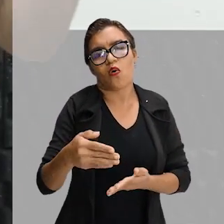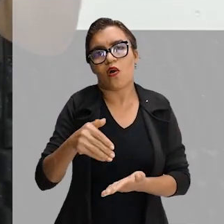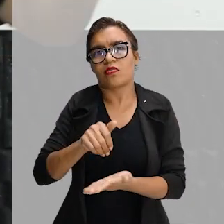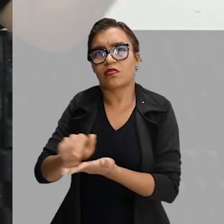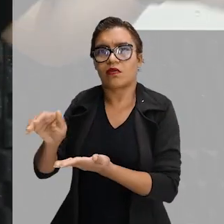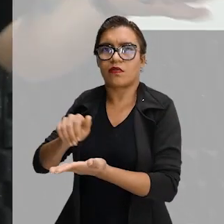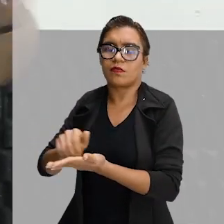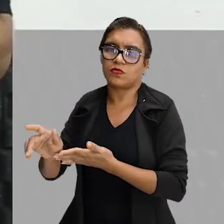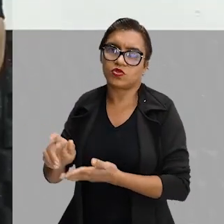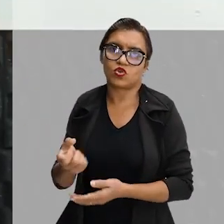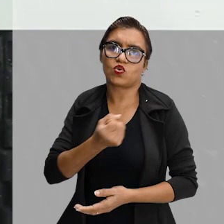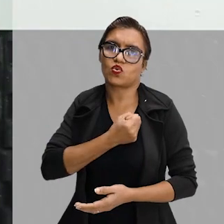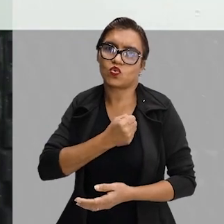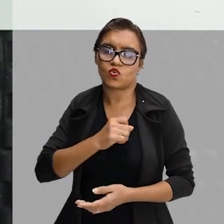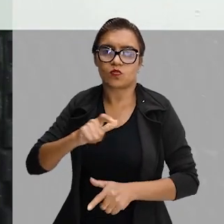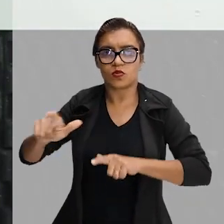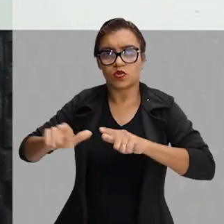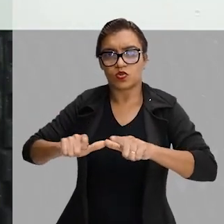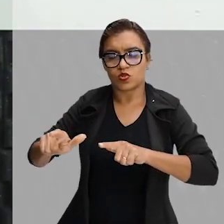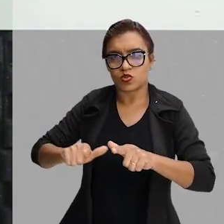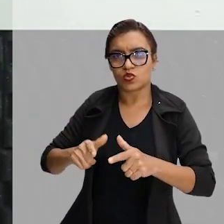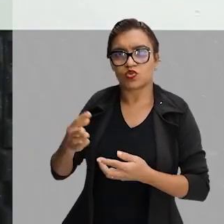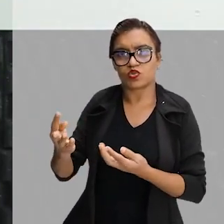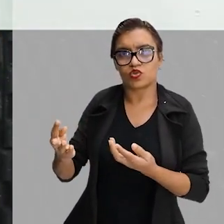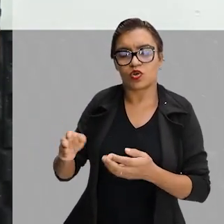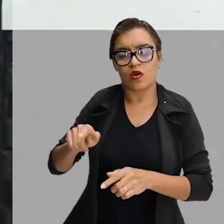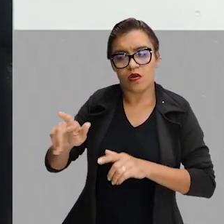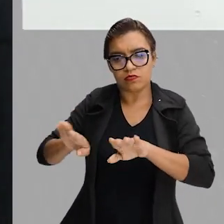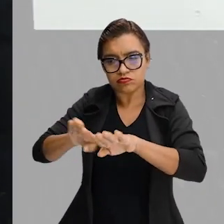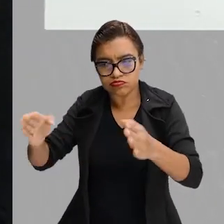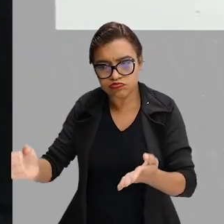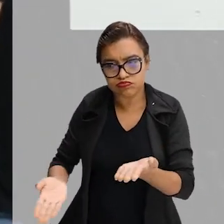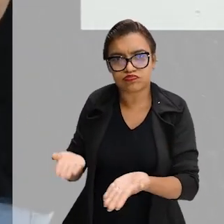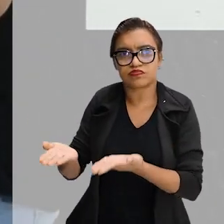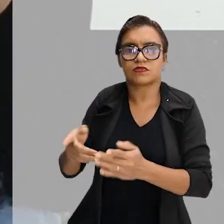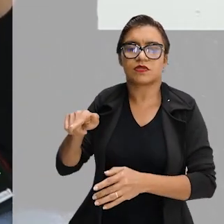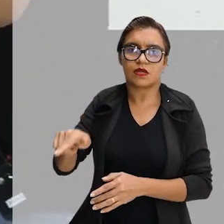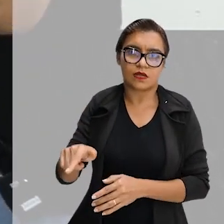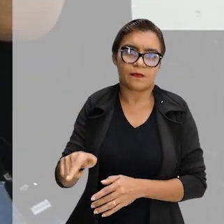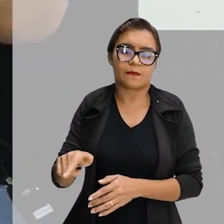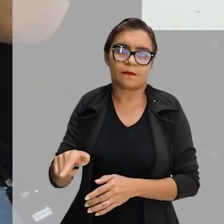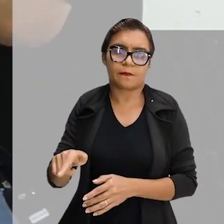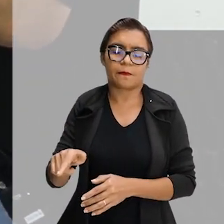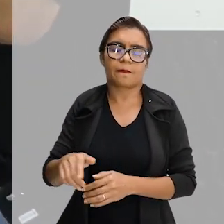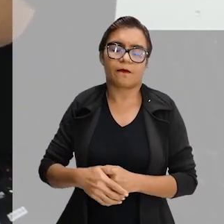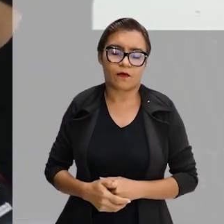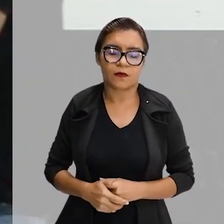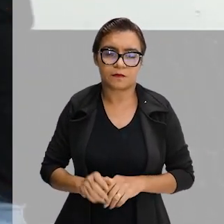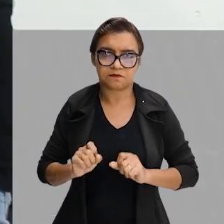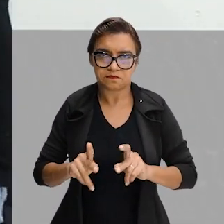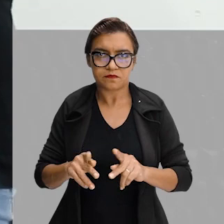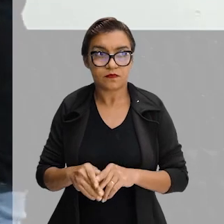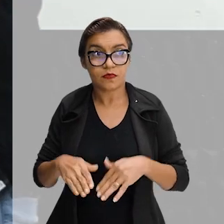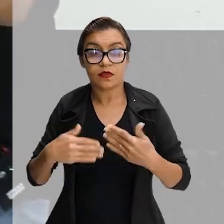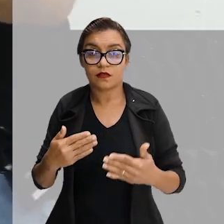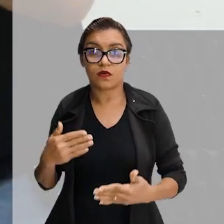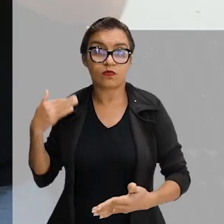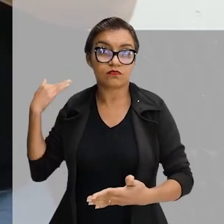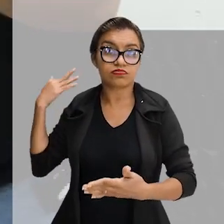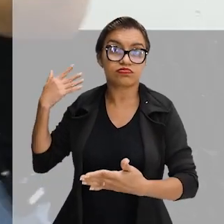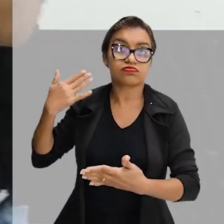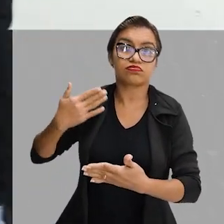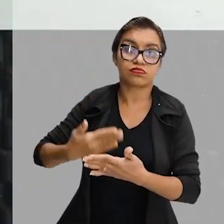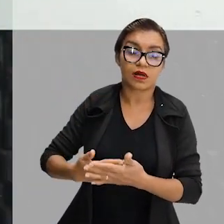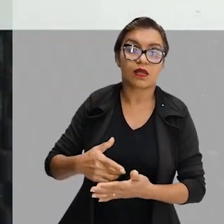demitiram um certo número de funcionários para manter a atividade econômica ainda viva. Tá? Então, de lá para cá, nós